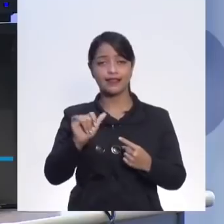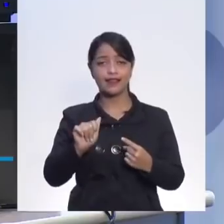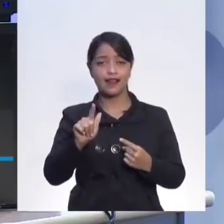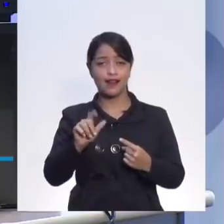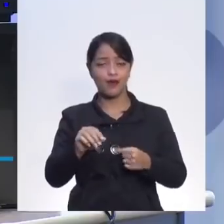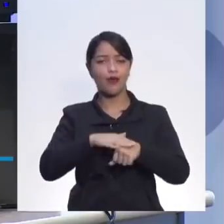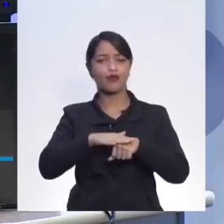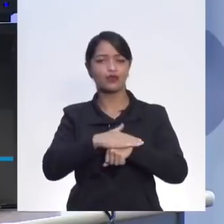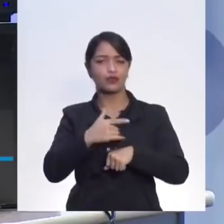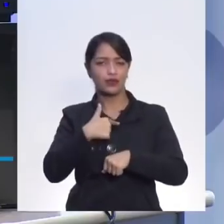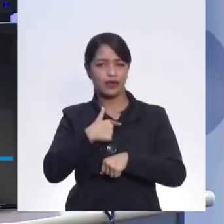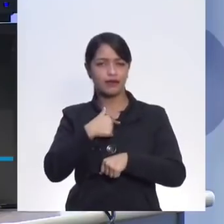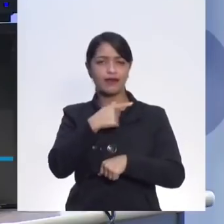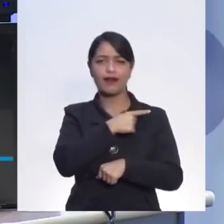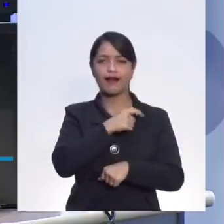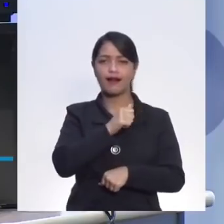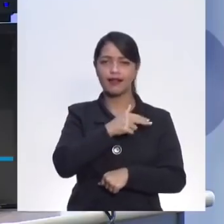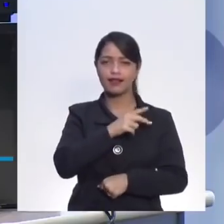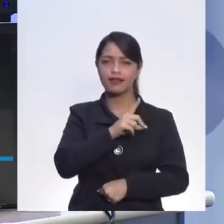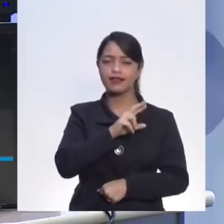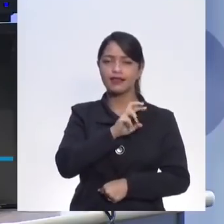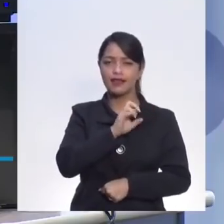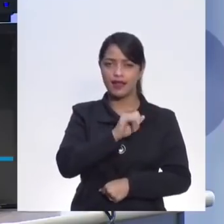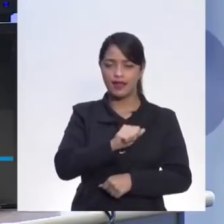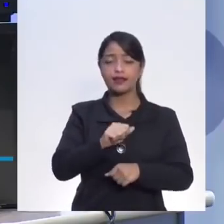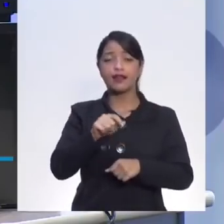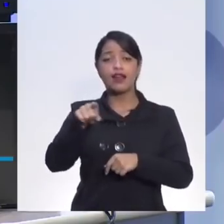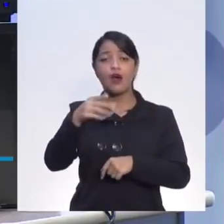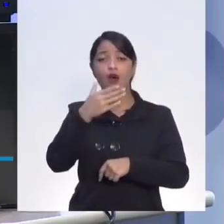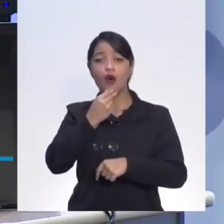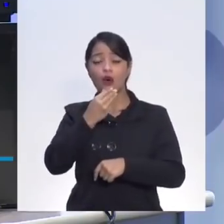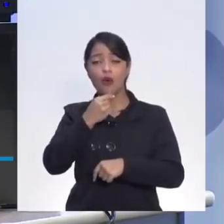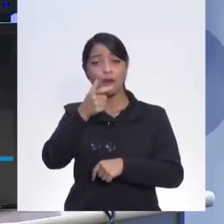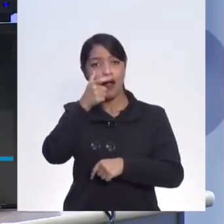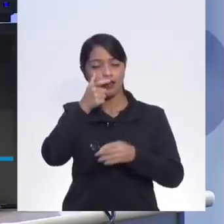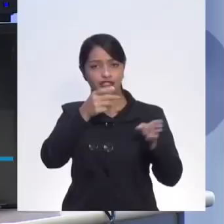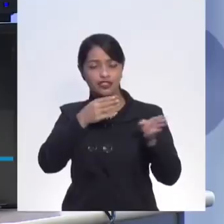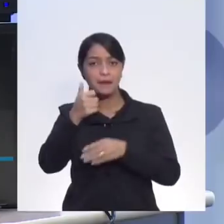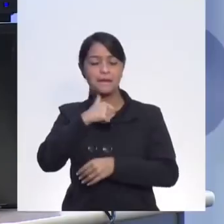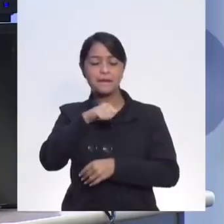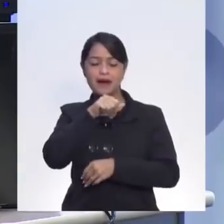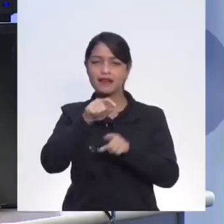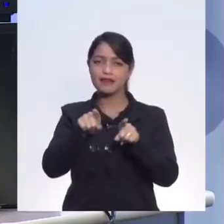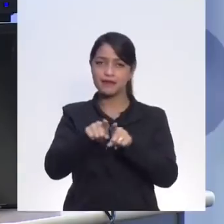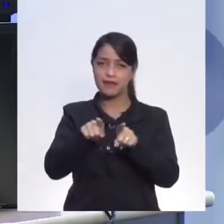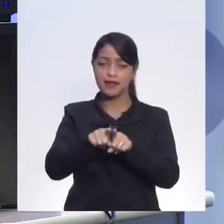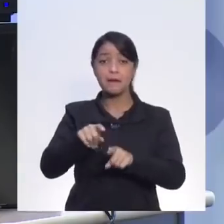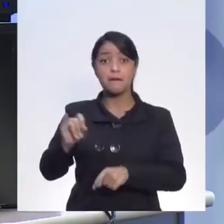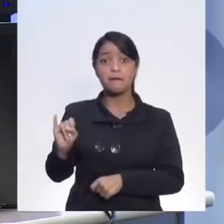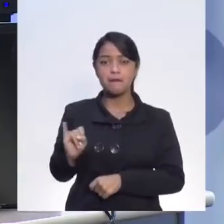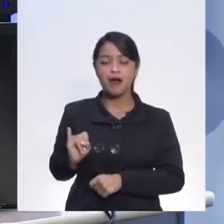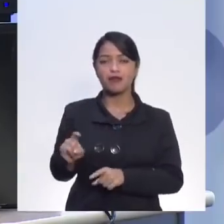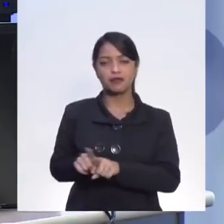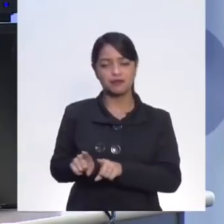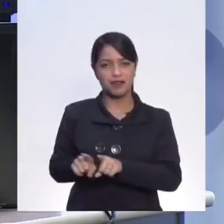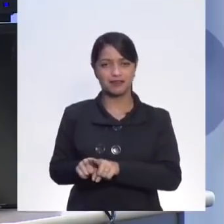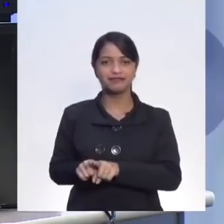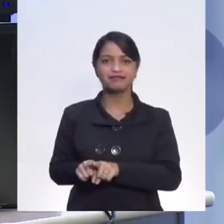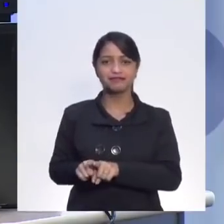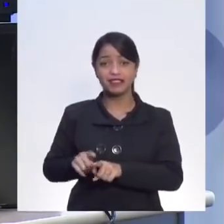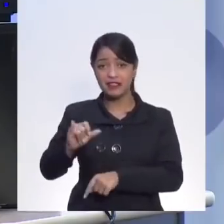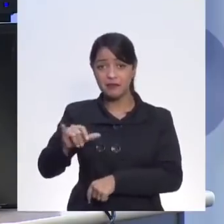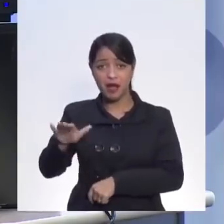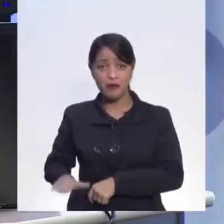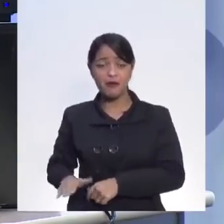com a Andréia. Ele assiste a aula, a mãe dele assiste a aula, e o irmãozinho dele, o Enzo, tá agoniado porque ele quer